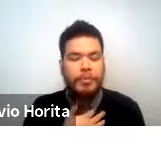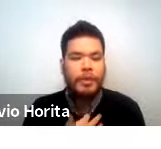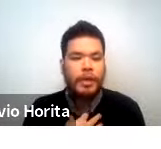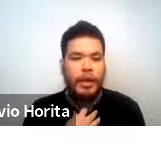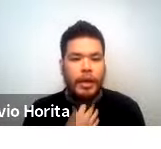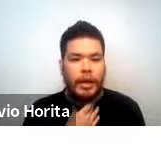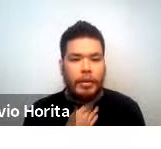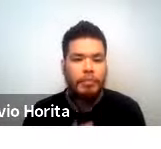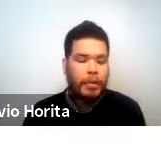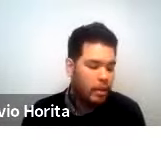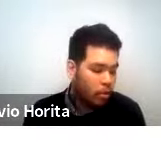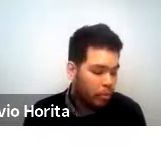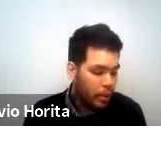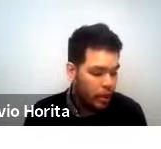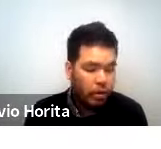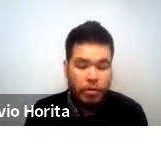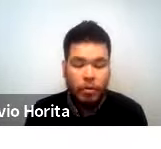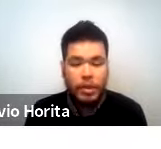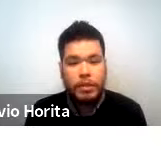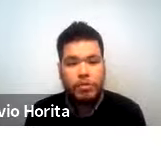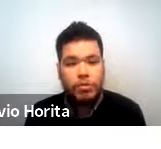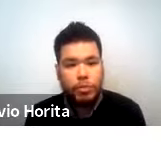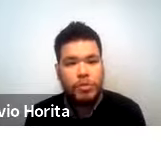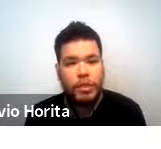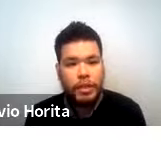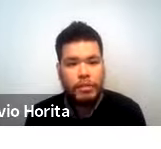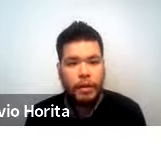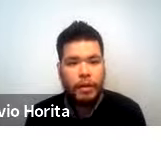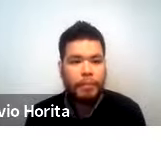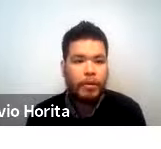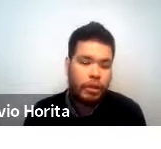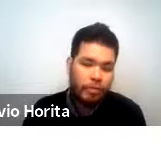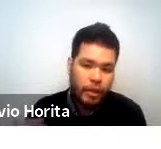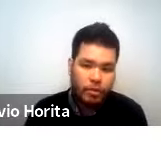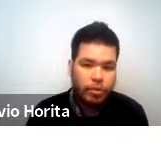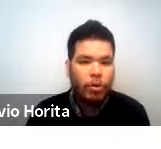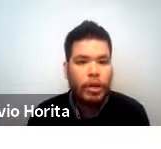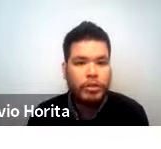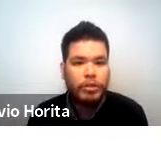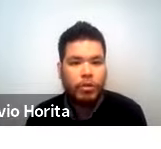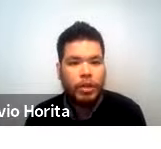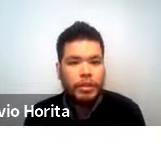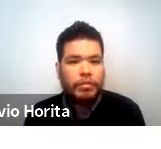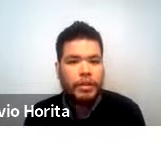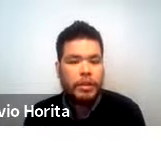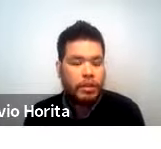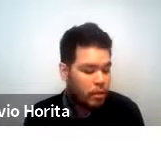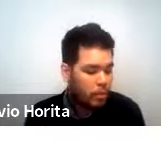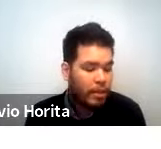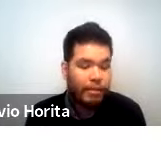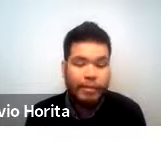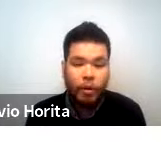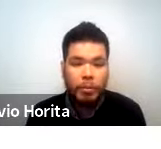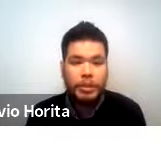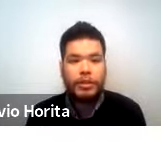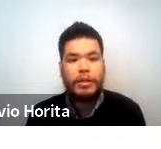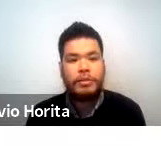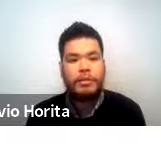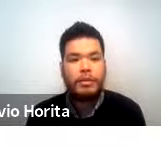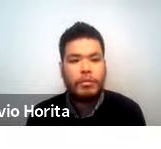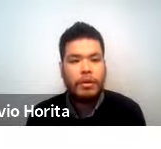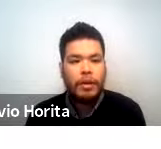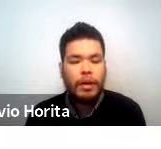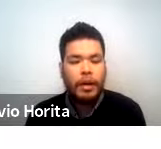Discord para estar acompanhando aí quais serão os últimos links, tá? Já falei do Discord. O Discord, então, vai ser a nossa plataforma